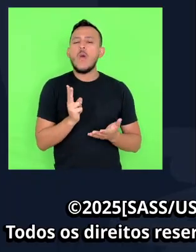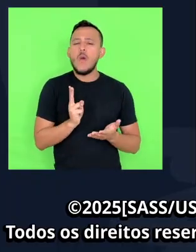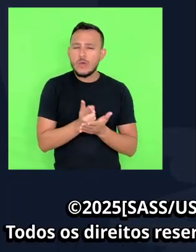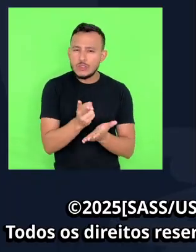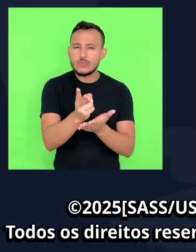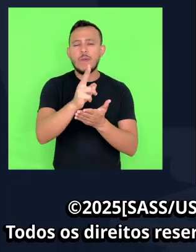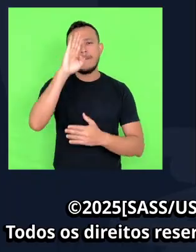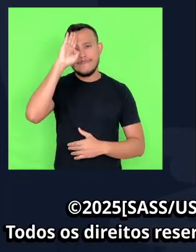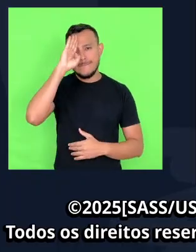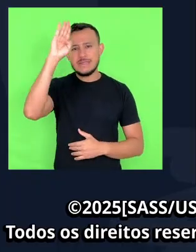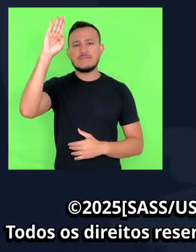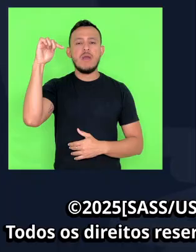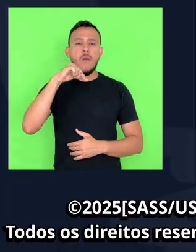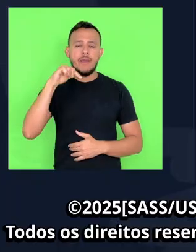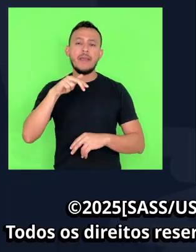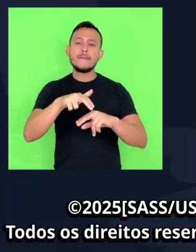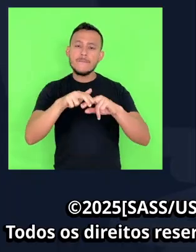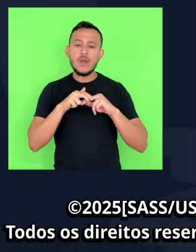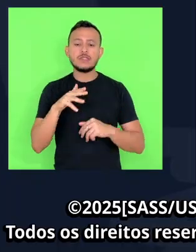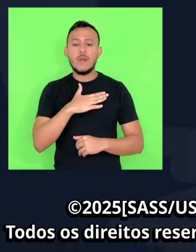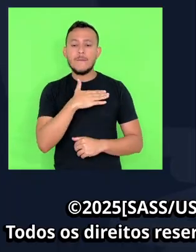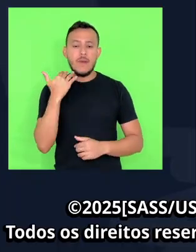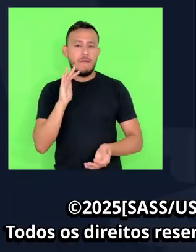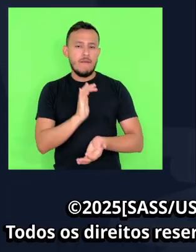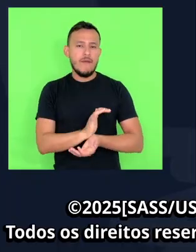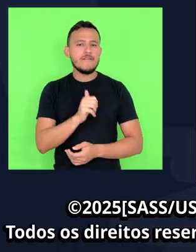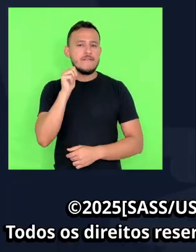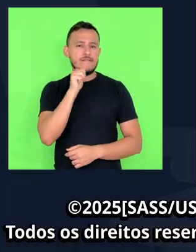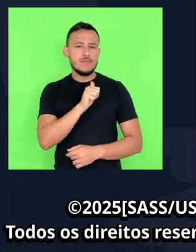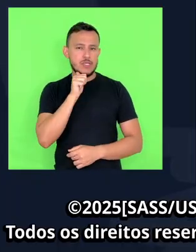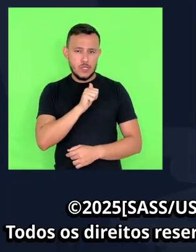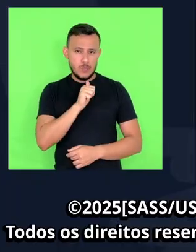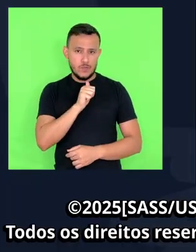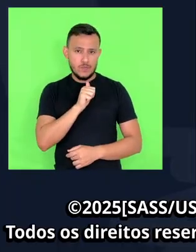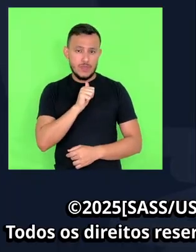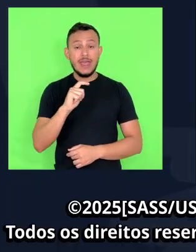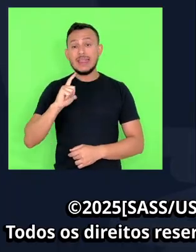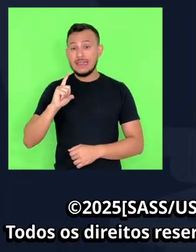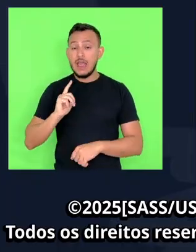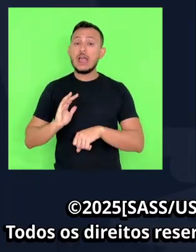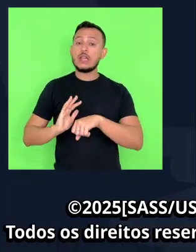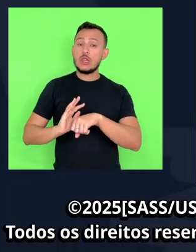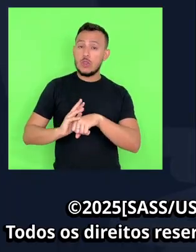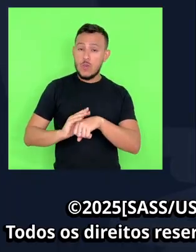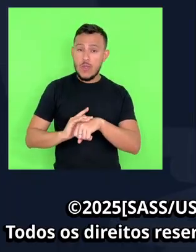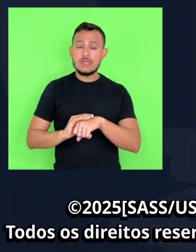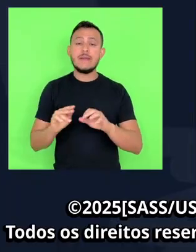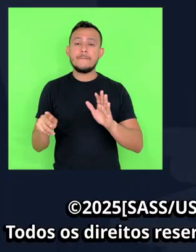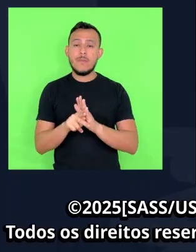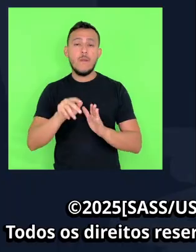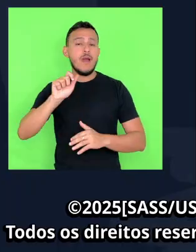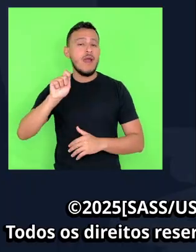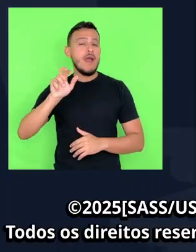as principais causas de mortalidade no sexo feminino, seguidas das doenças crônicas, das